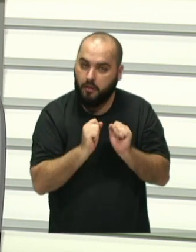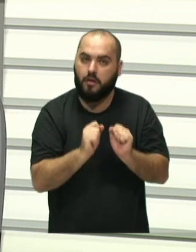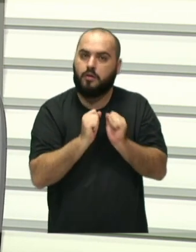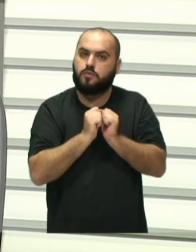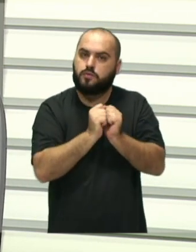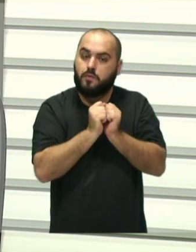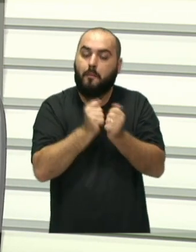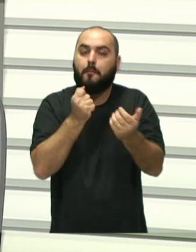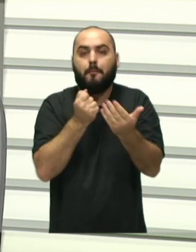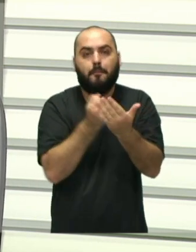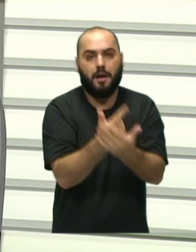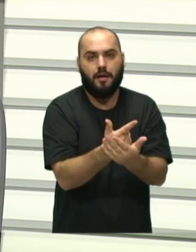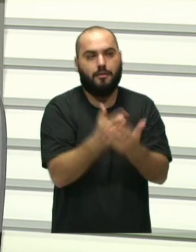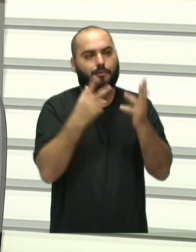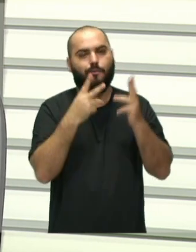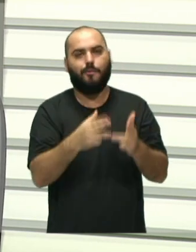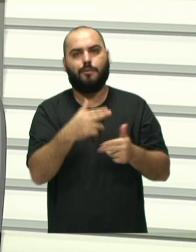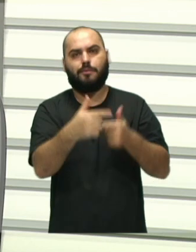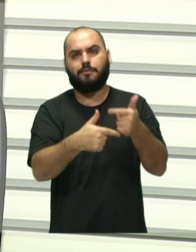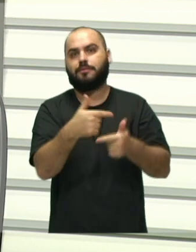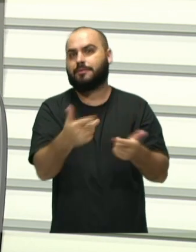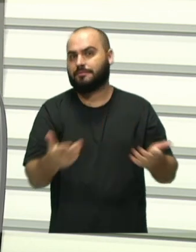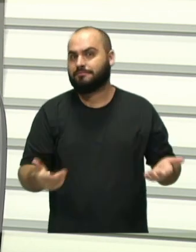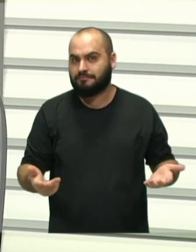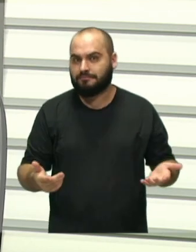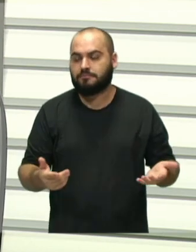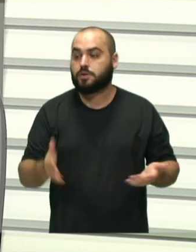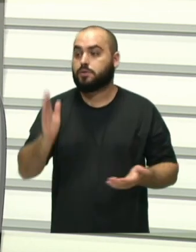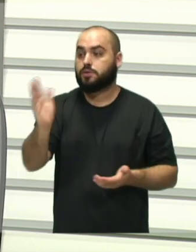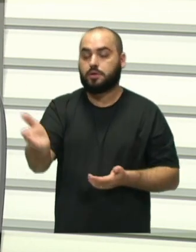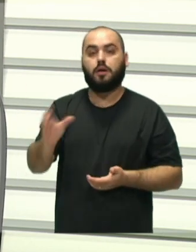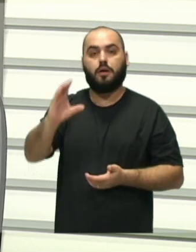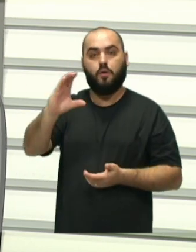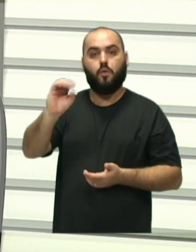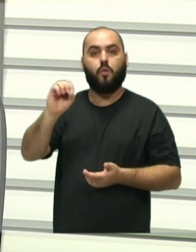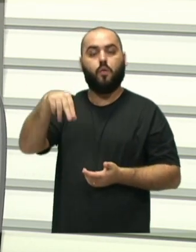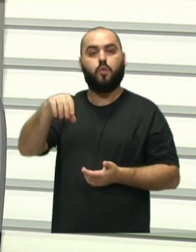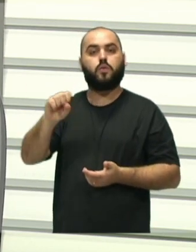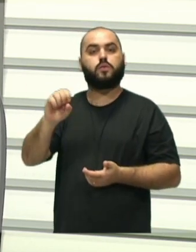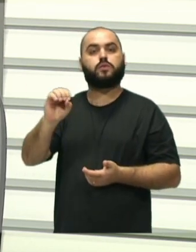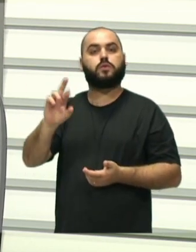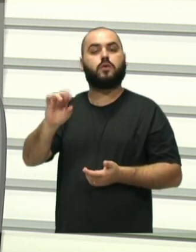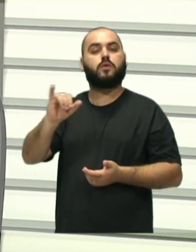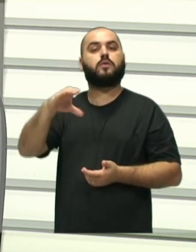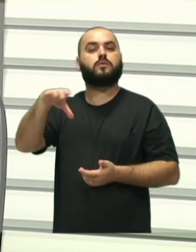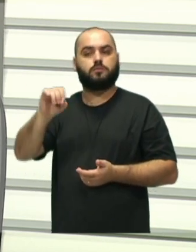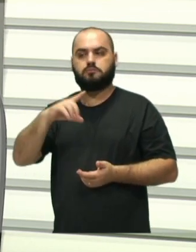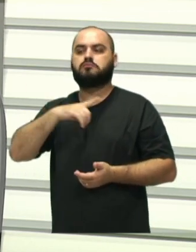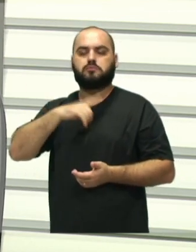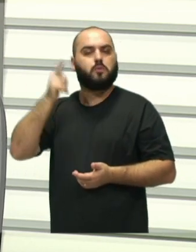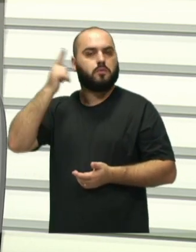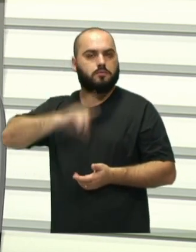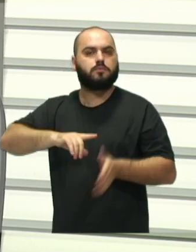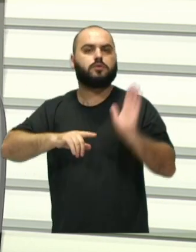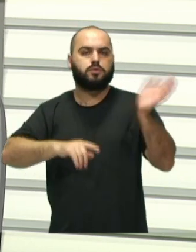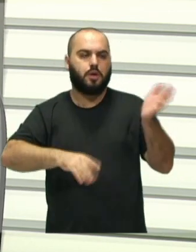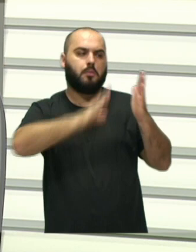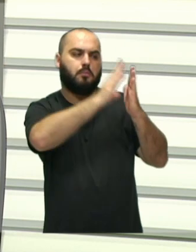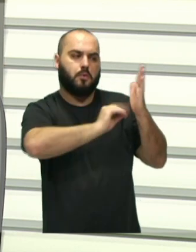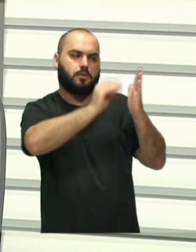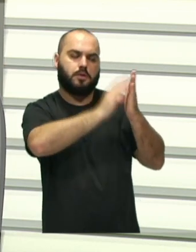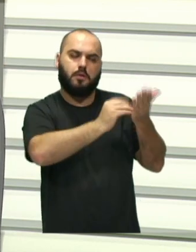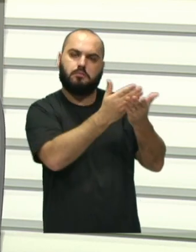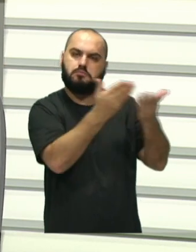forma pagar por esse serviço e através do consórcio isso é possível é existe já modelos e outros locais que assim